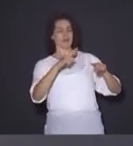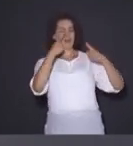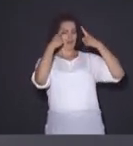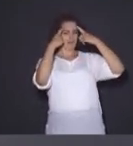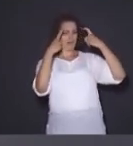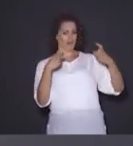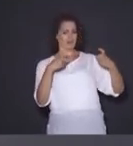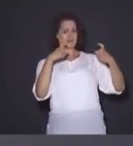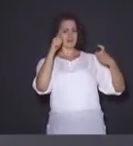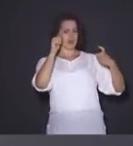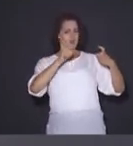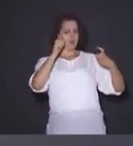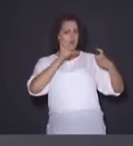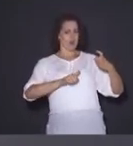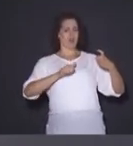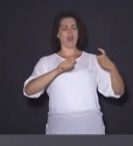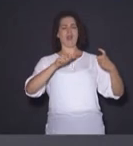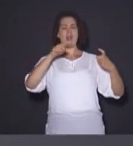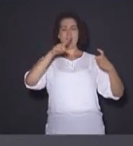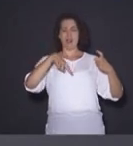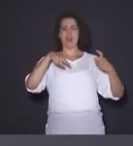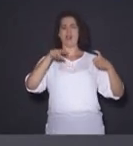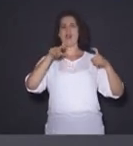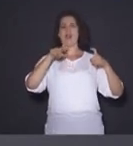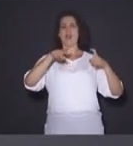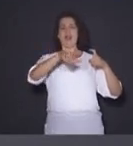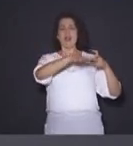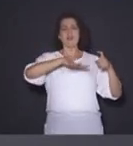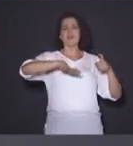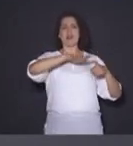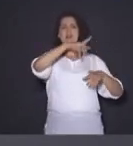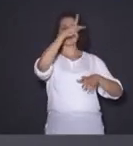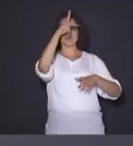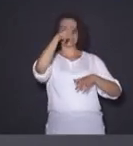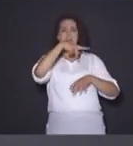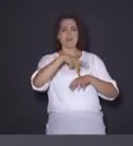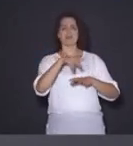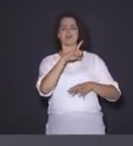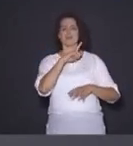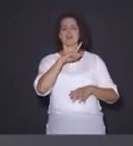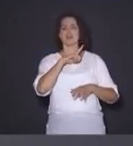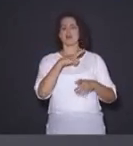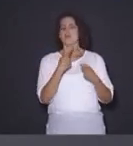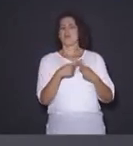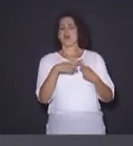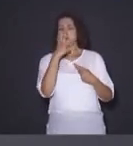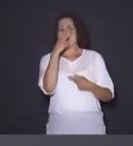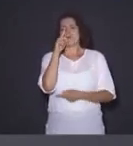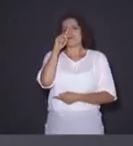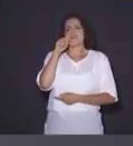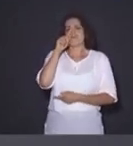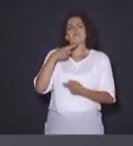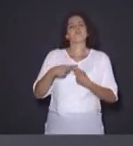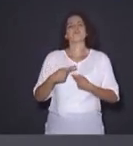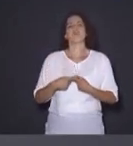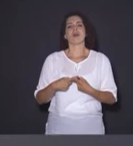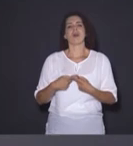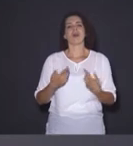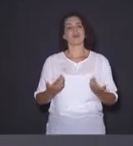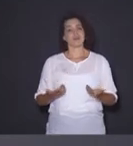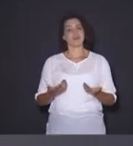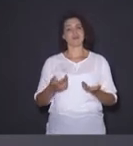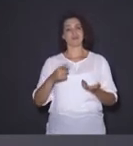assola os mais diversos é espaço do país é considerado uma ameaça que nós vivemos numa sociedade